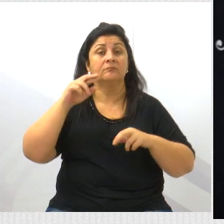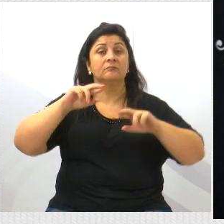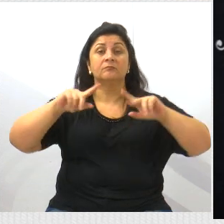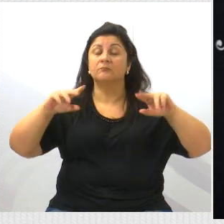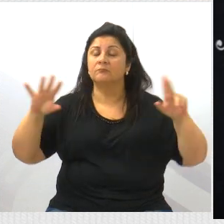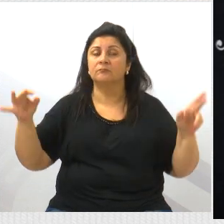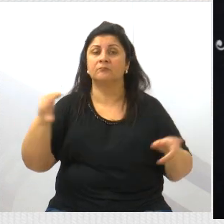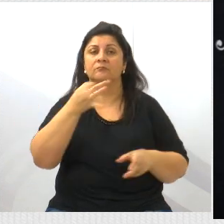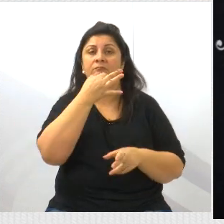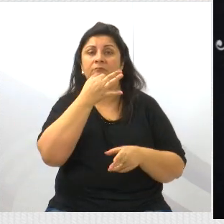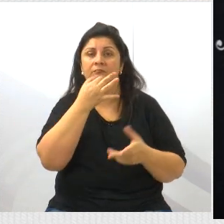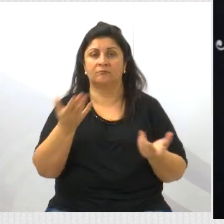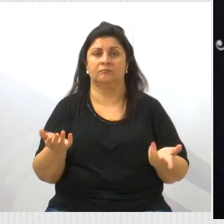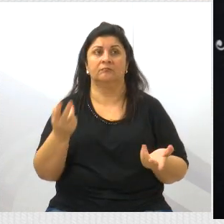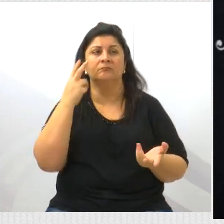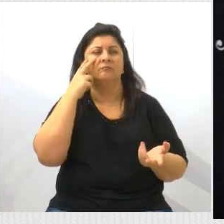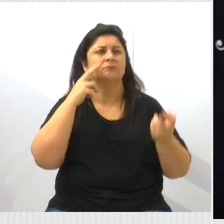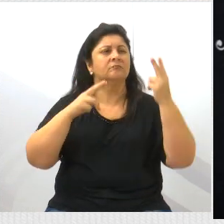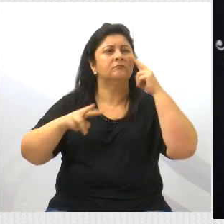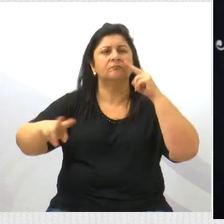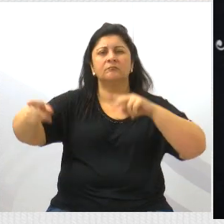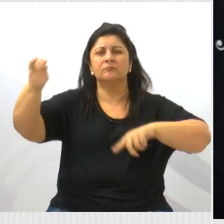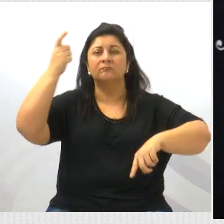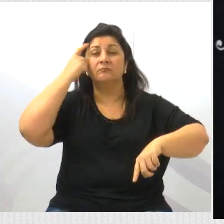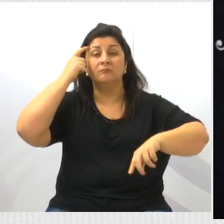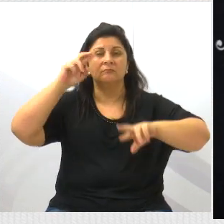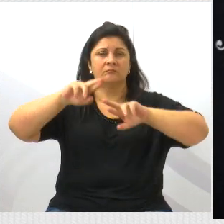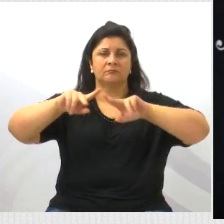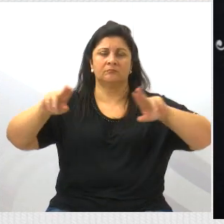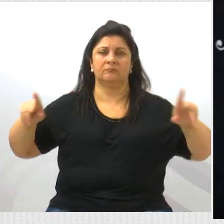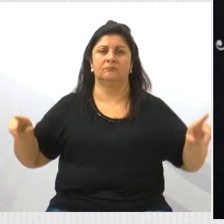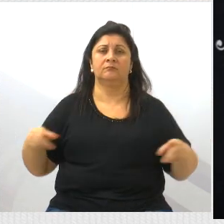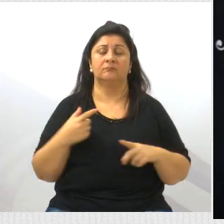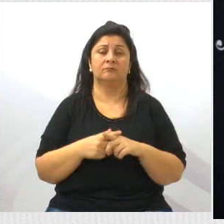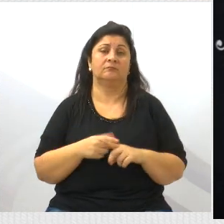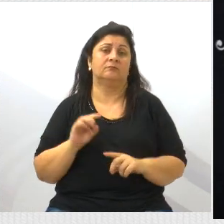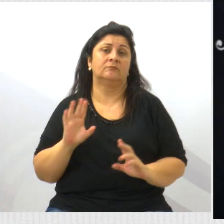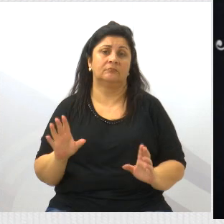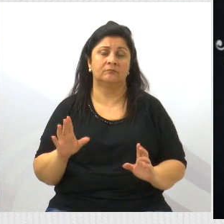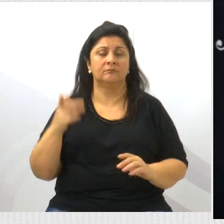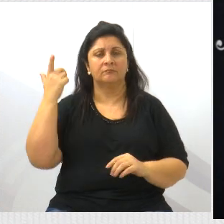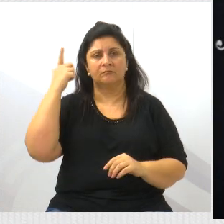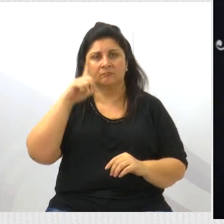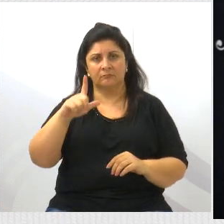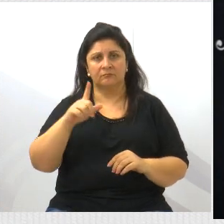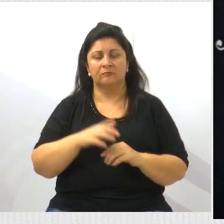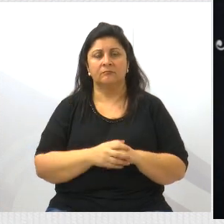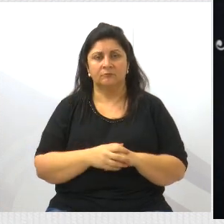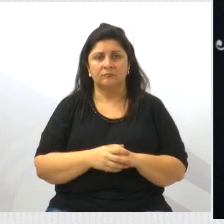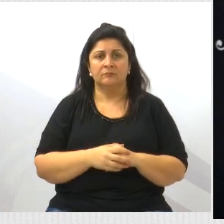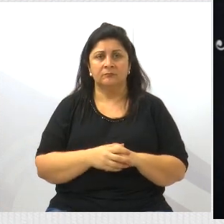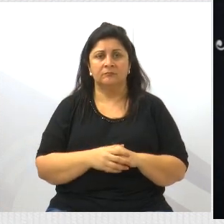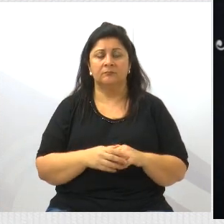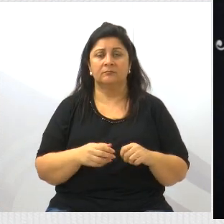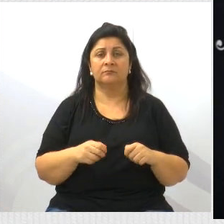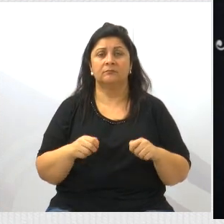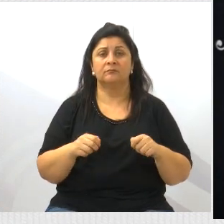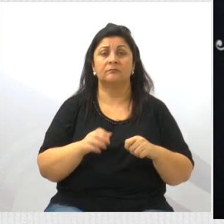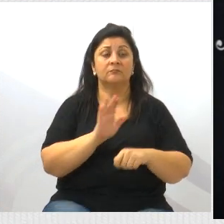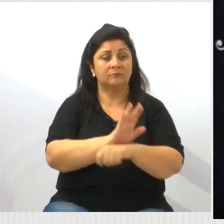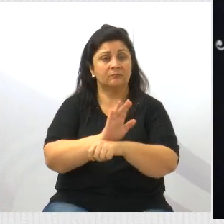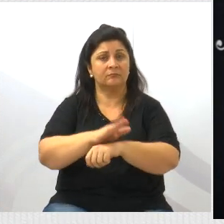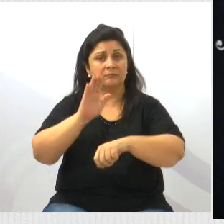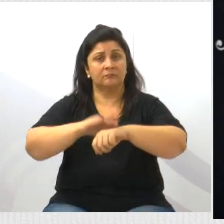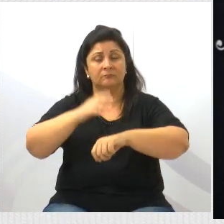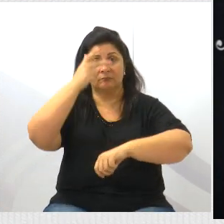de diferentes óculos, de diferentes pensamentos. Por quê? Porque só assim você vai conseguir atender um maior número de